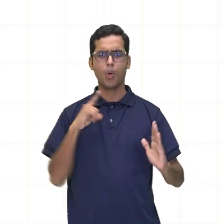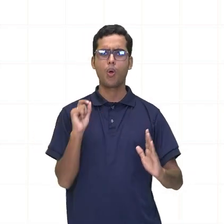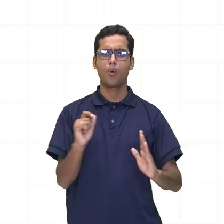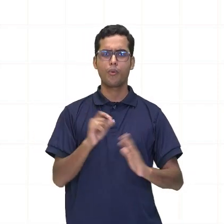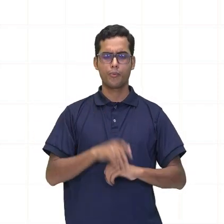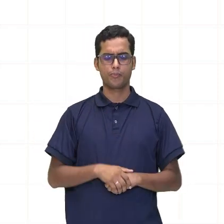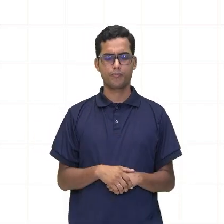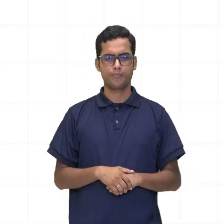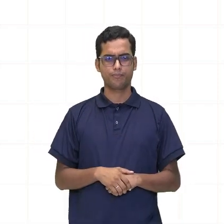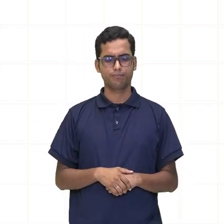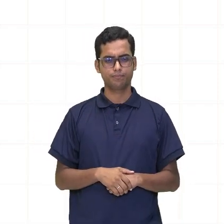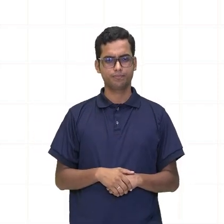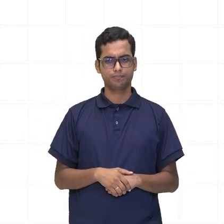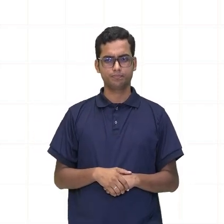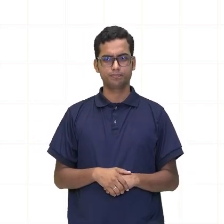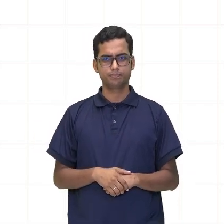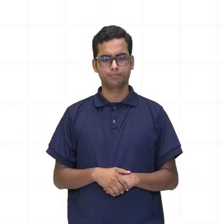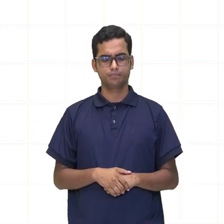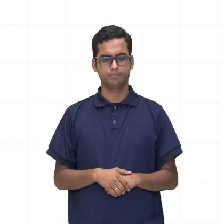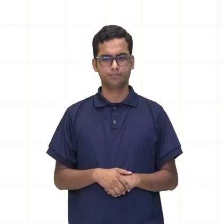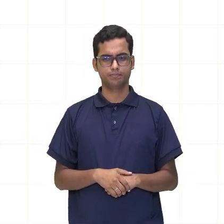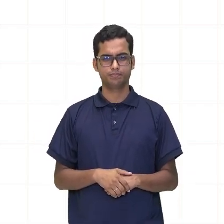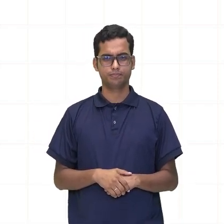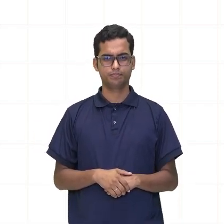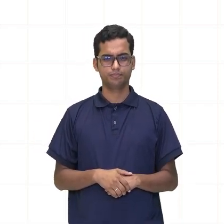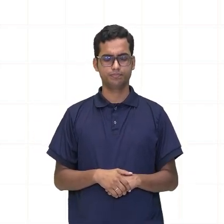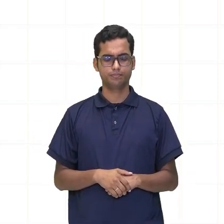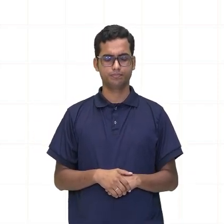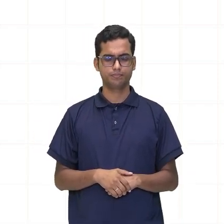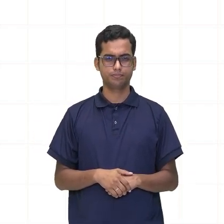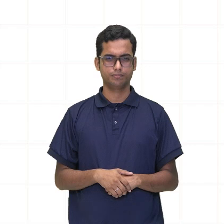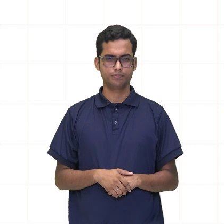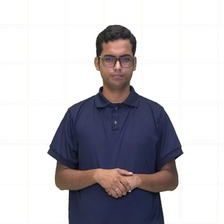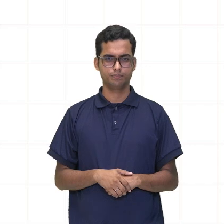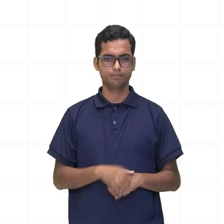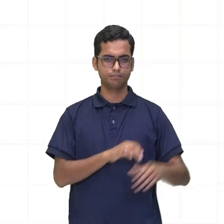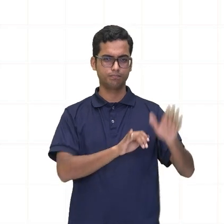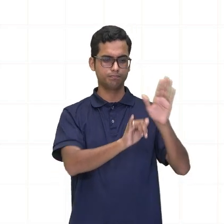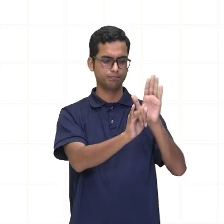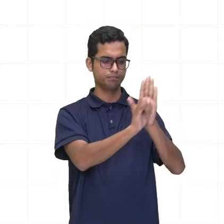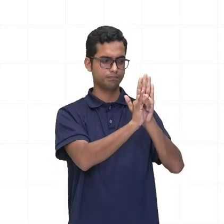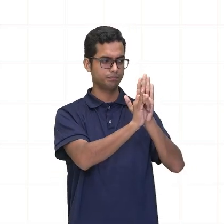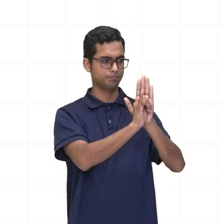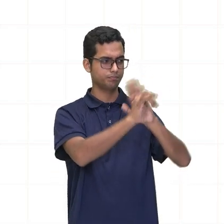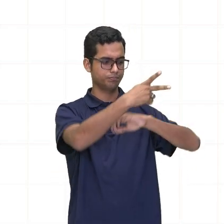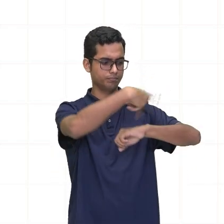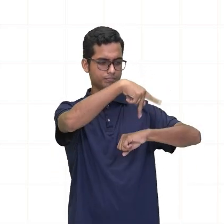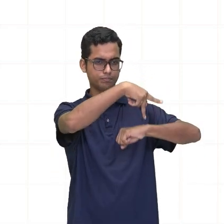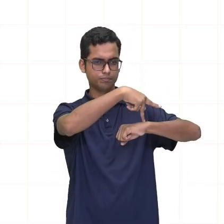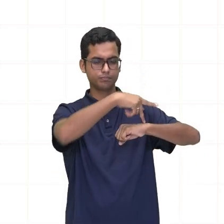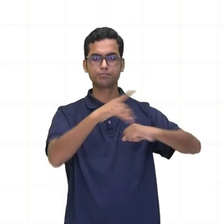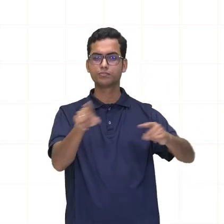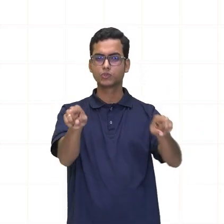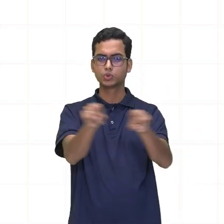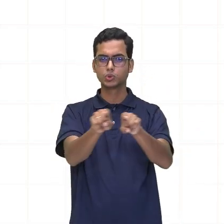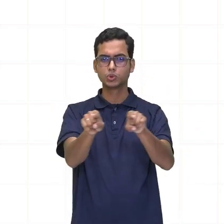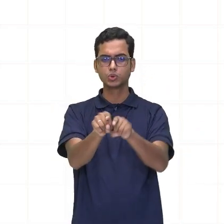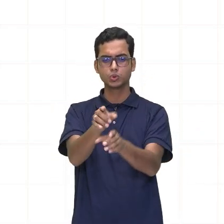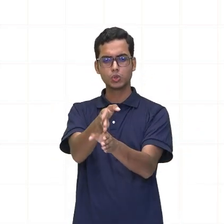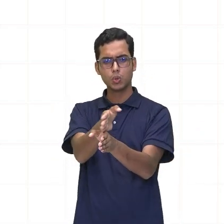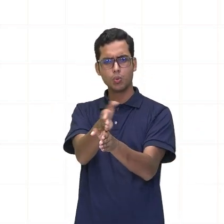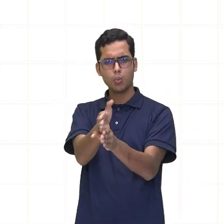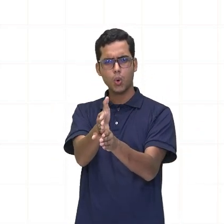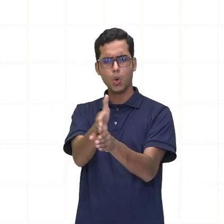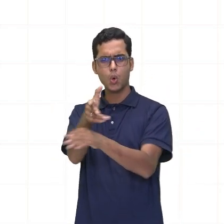dentro dessa combinação política, uma identidade nacional, a delimitação de fronteiras